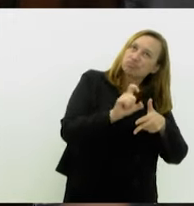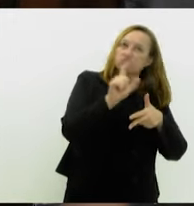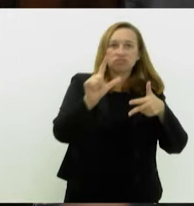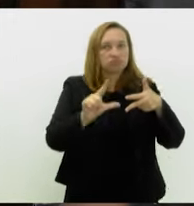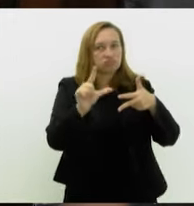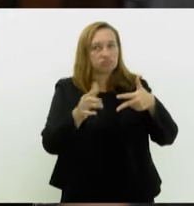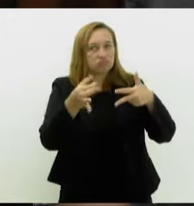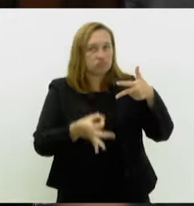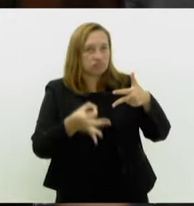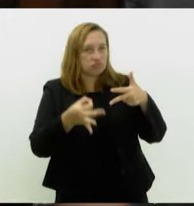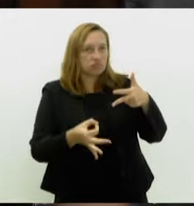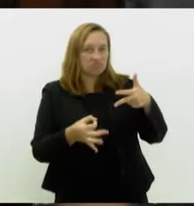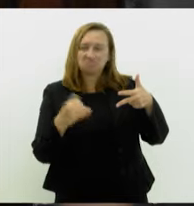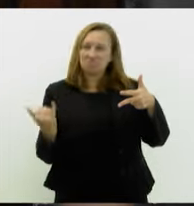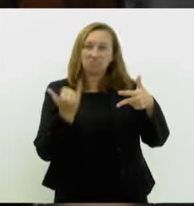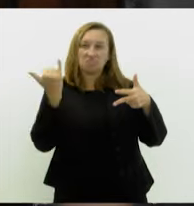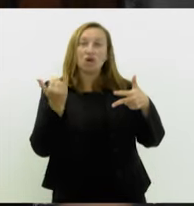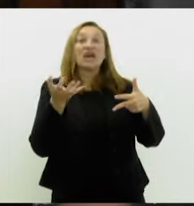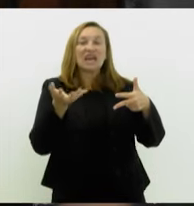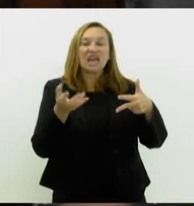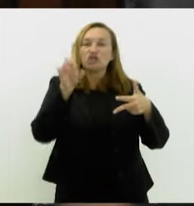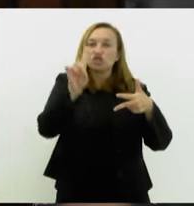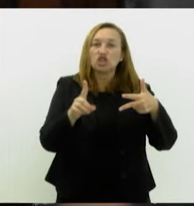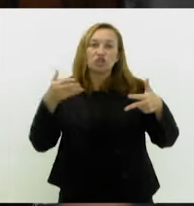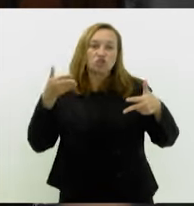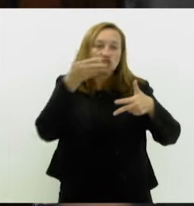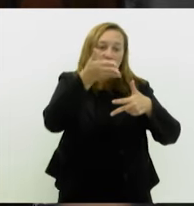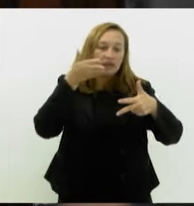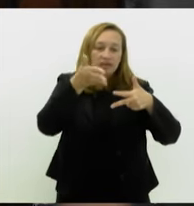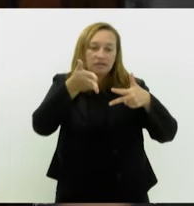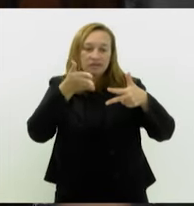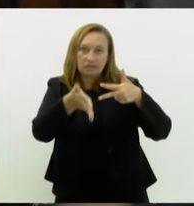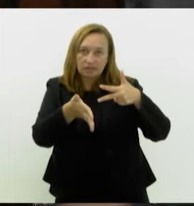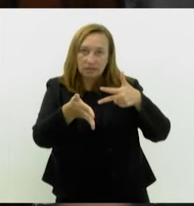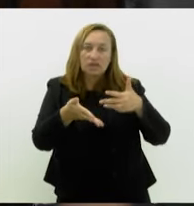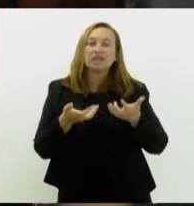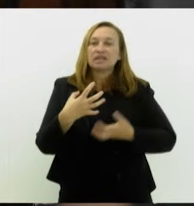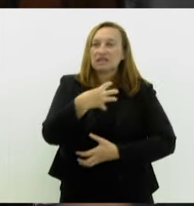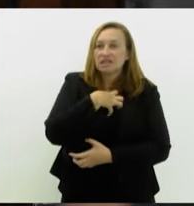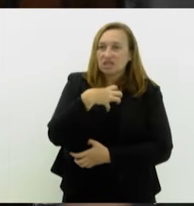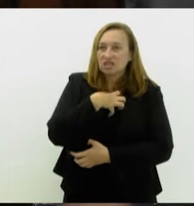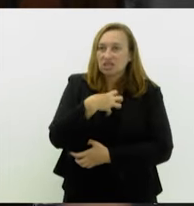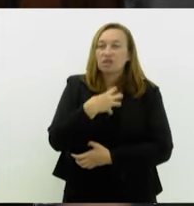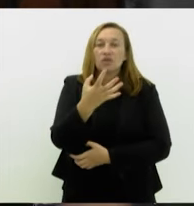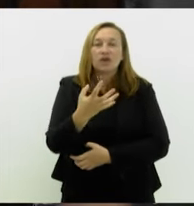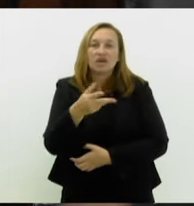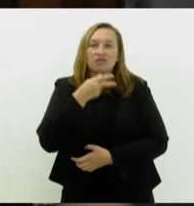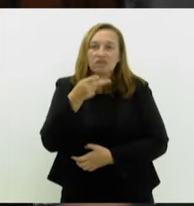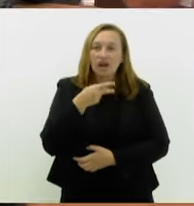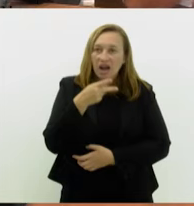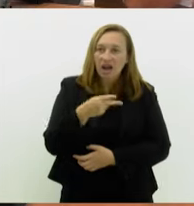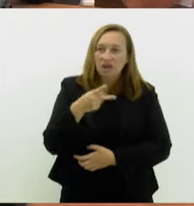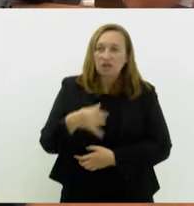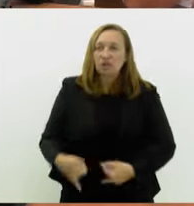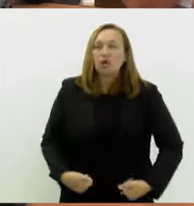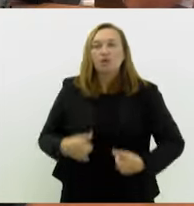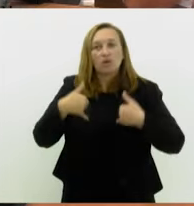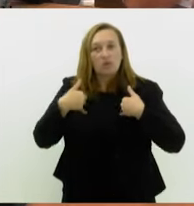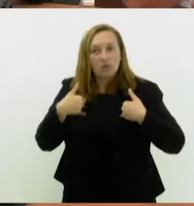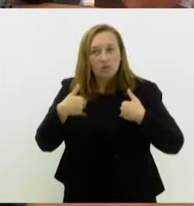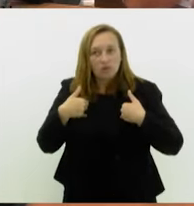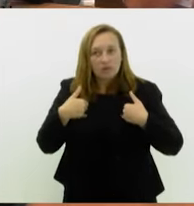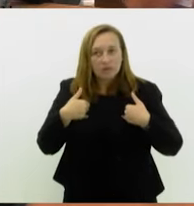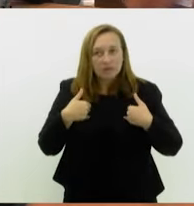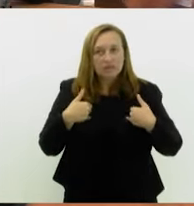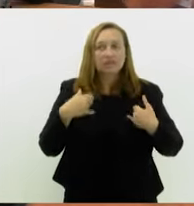judiciário ele quer que o direito chegue e nesse sentido eu quero falar do orgulho de estar ladeada